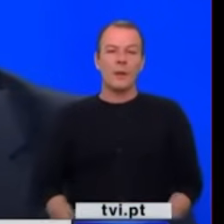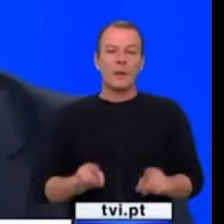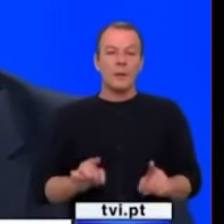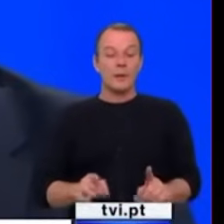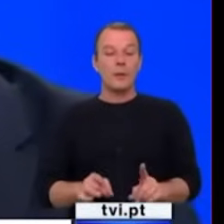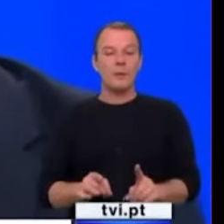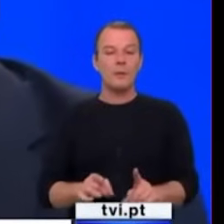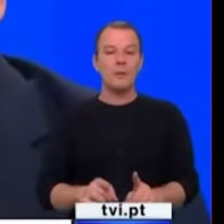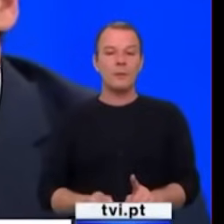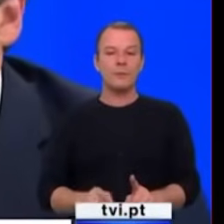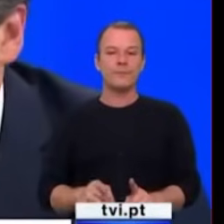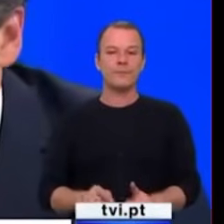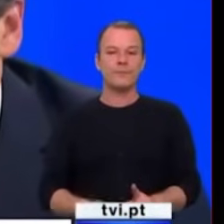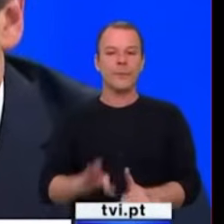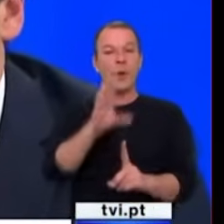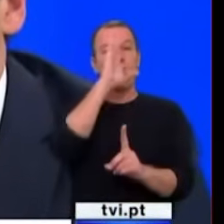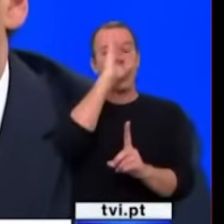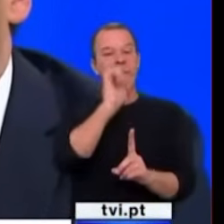mais durante